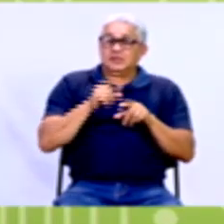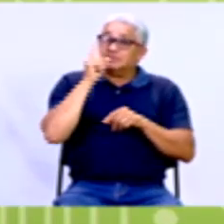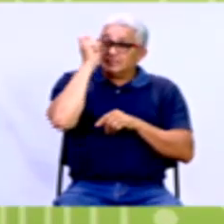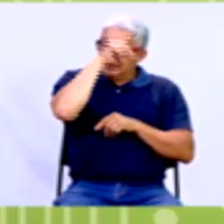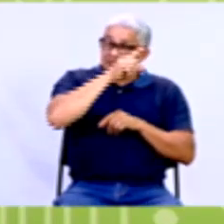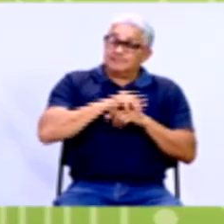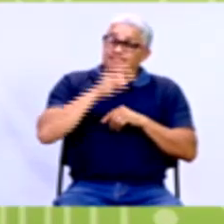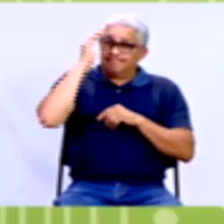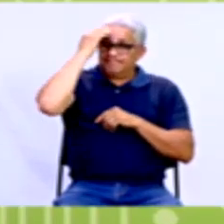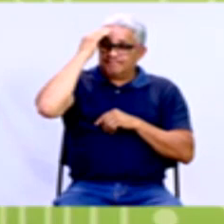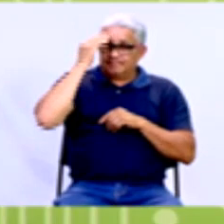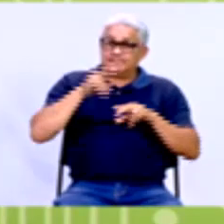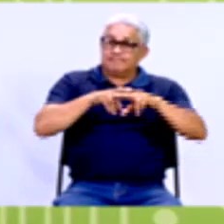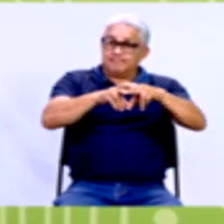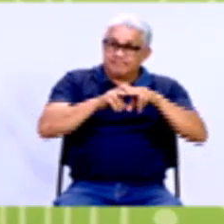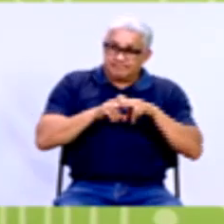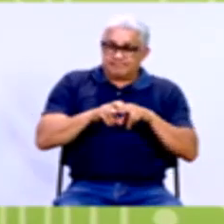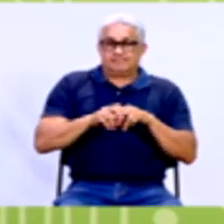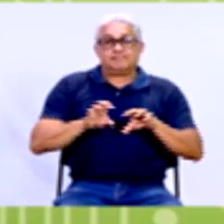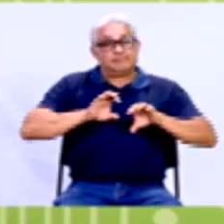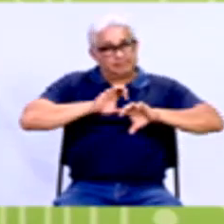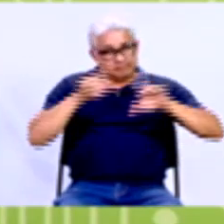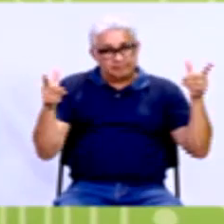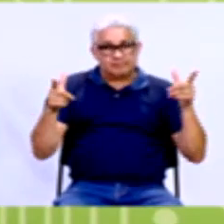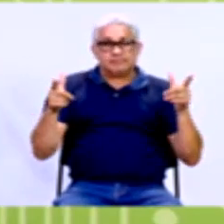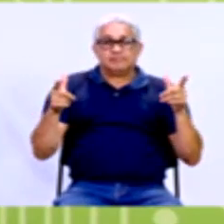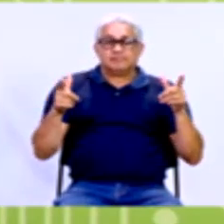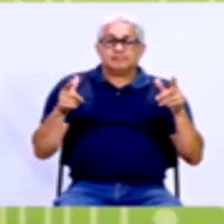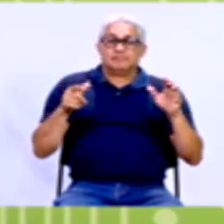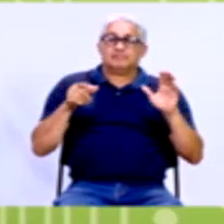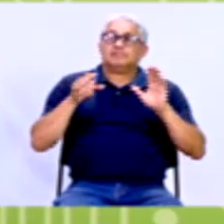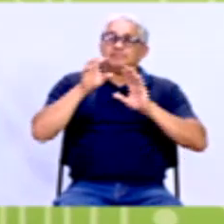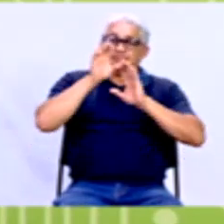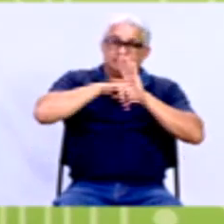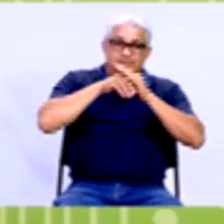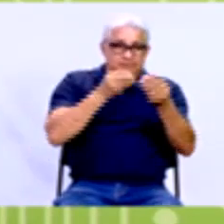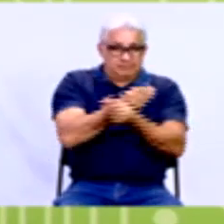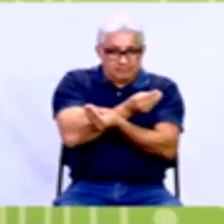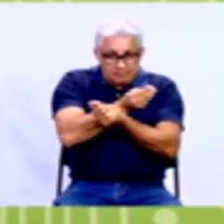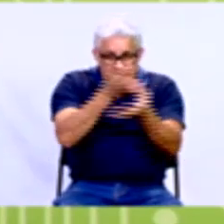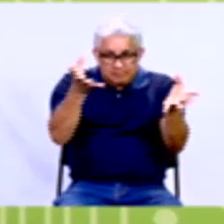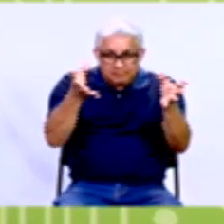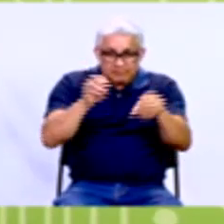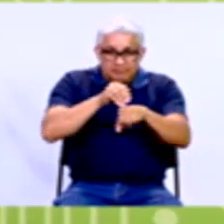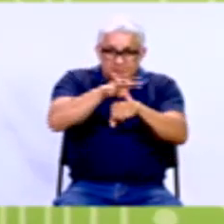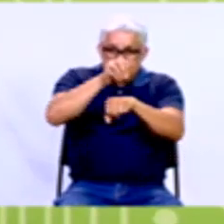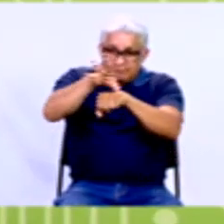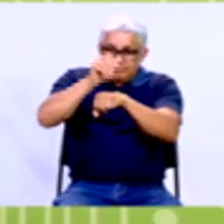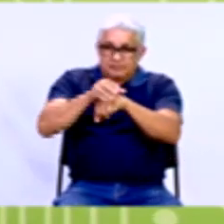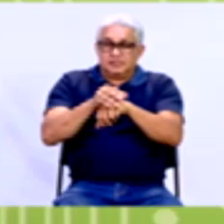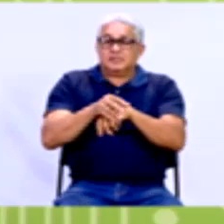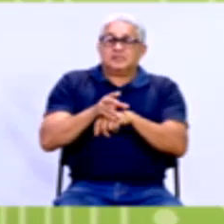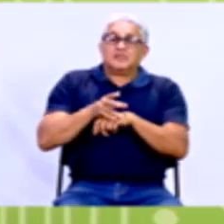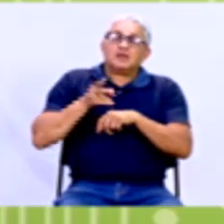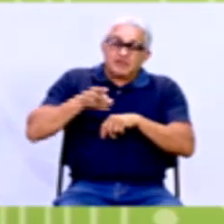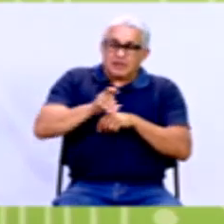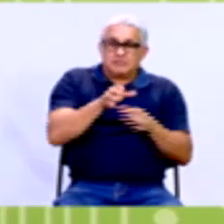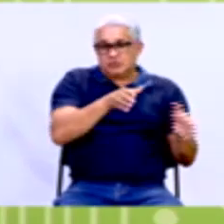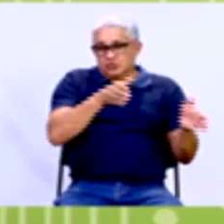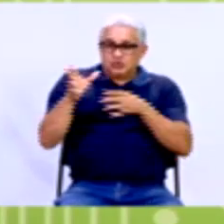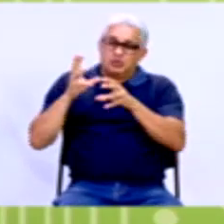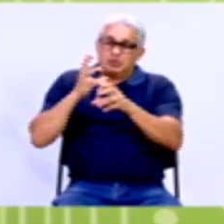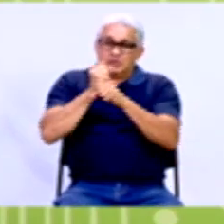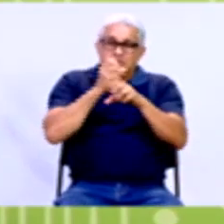para a gente entender. Por isso que, logicamente, a gente vai passar os conceitos para vocês, só que a gente vai seguir com o cálculo, porque daí vocês